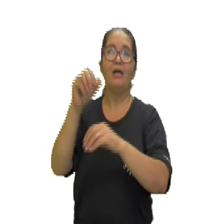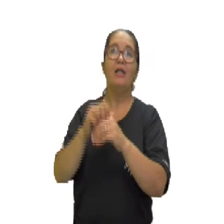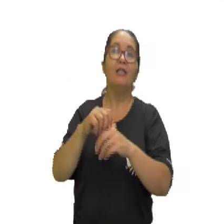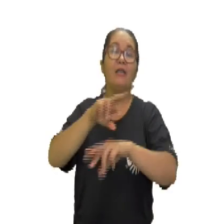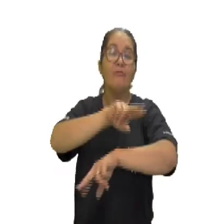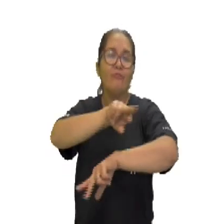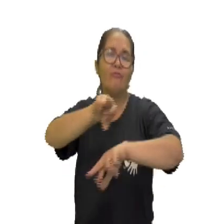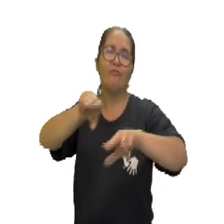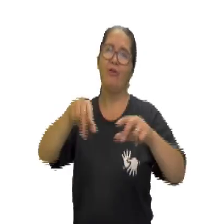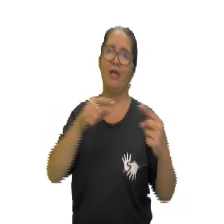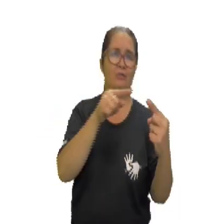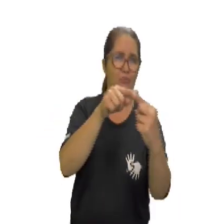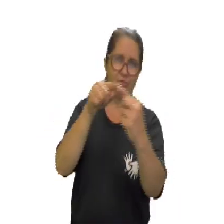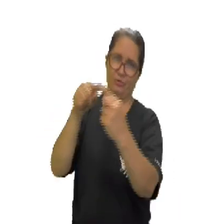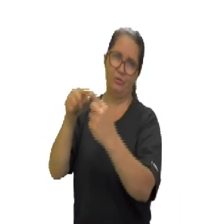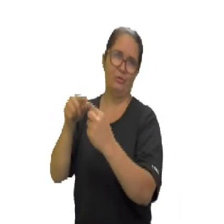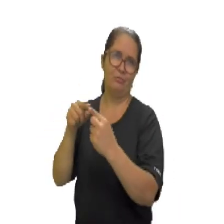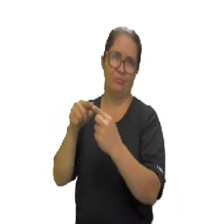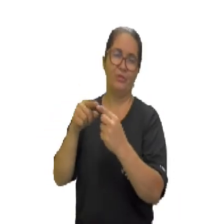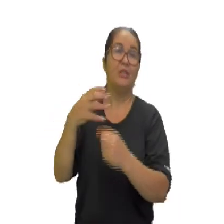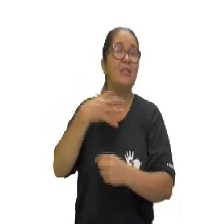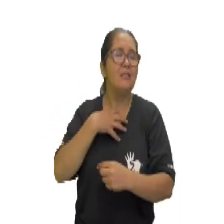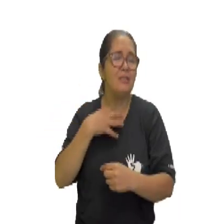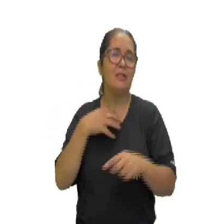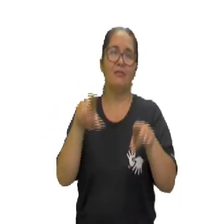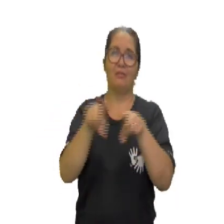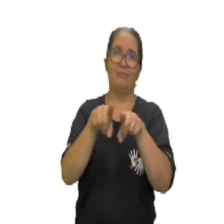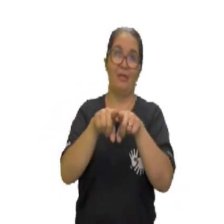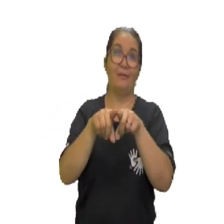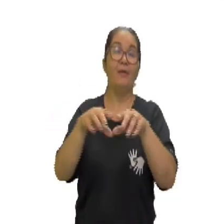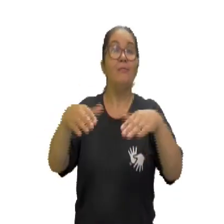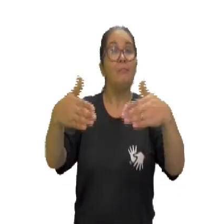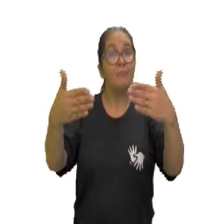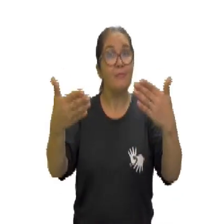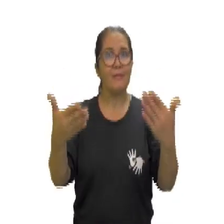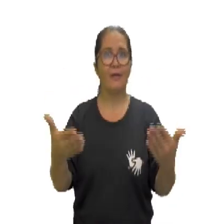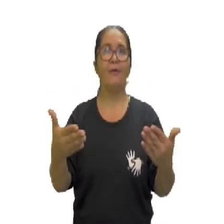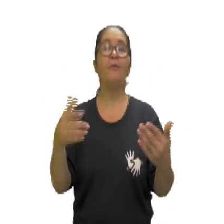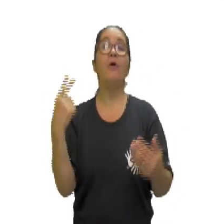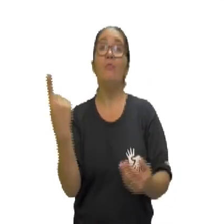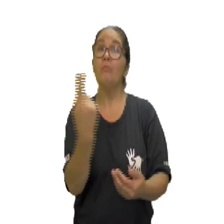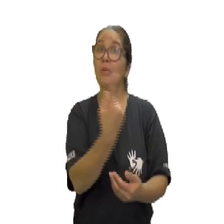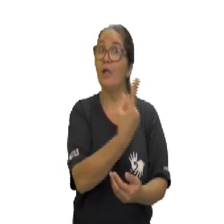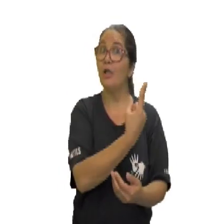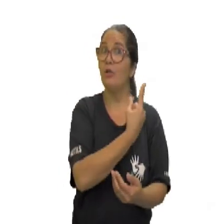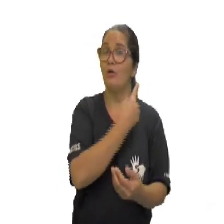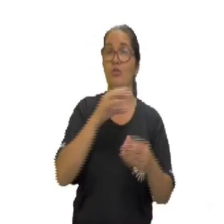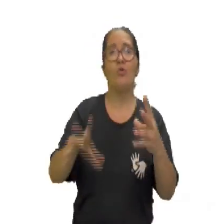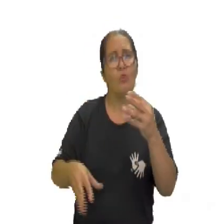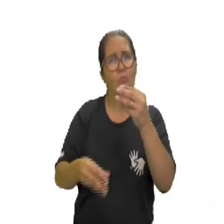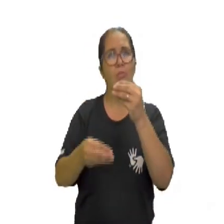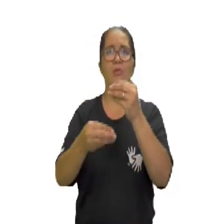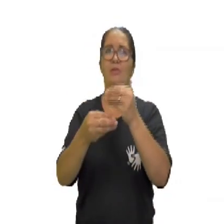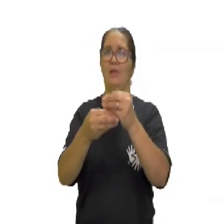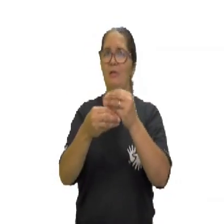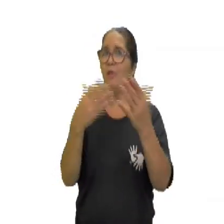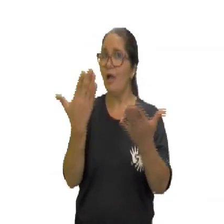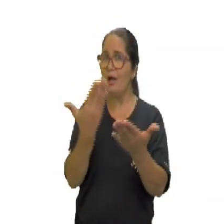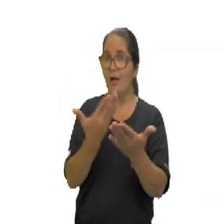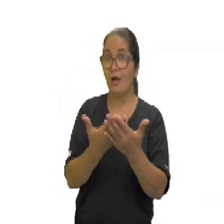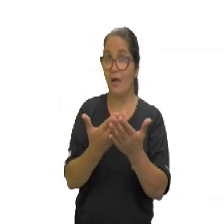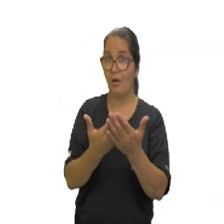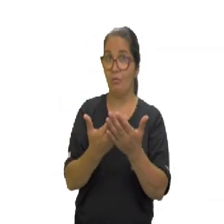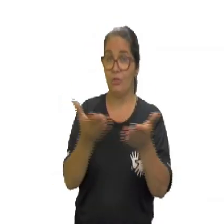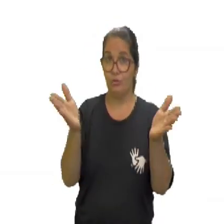E para completar a aula de hoje, a gente já está terminando, eu gostaria que vocês revessem essa aula com